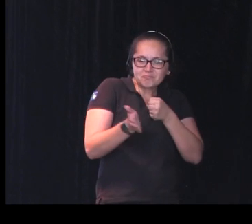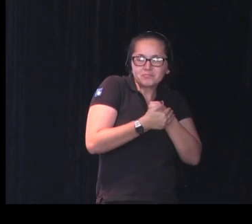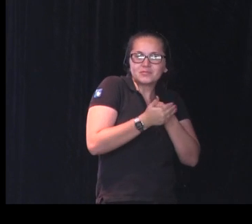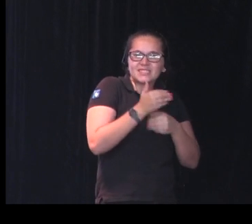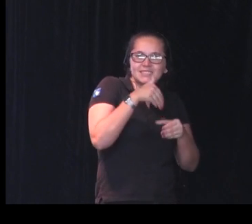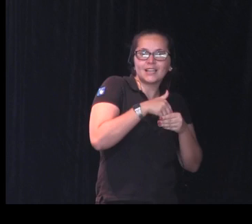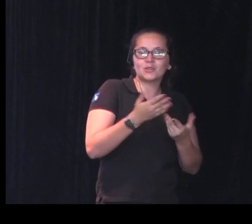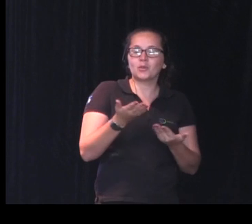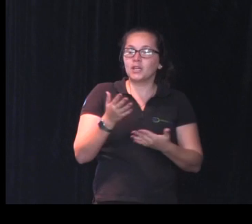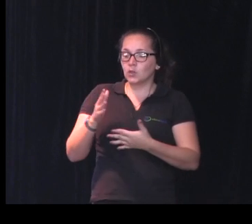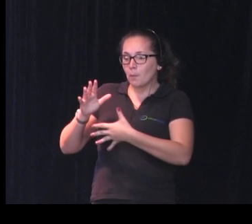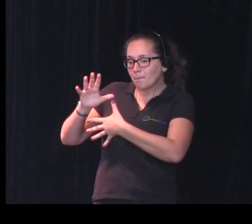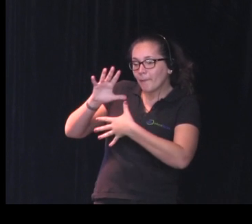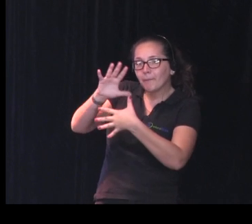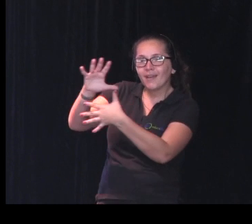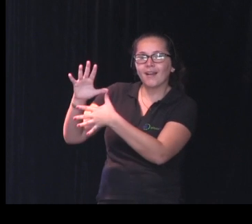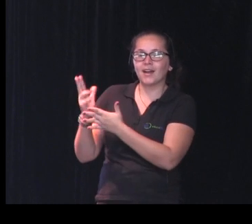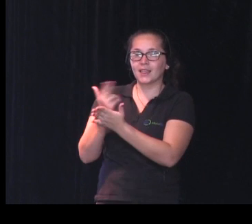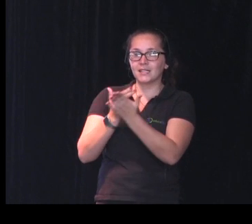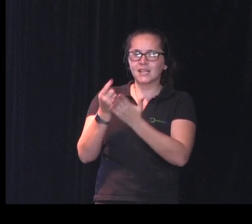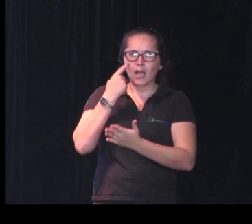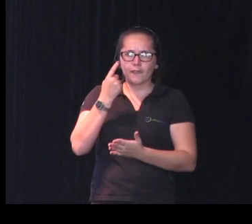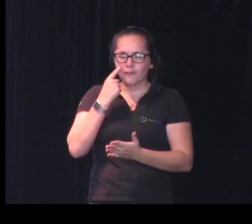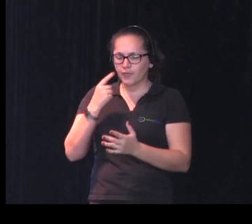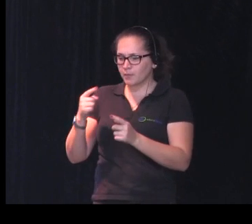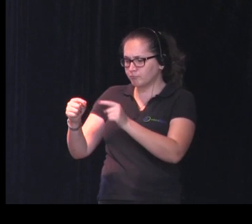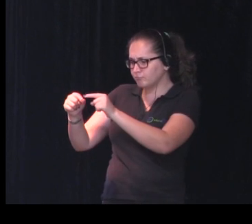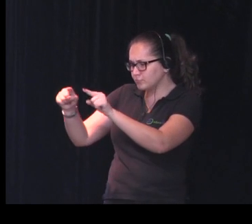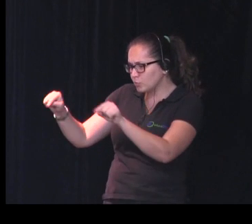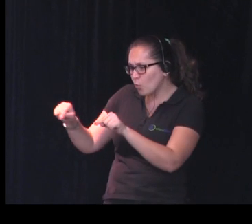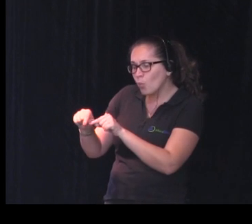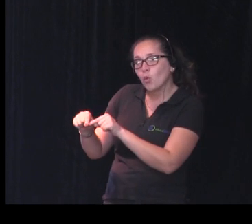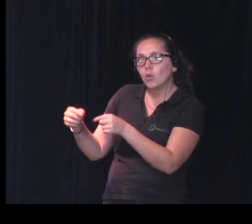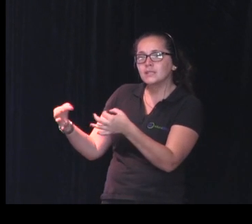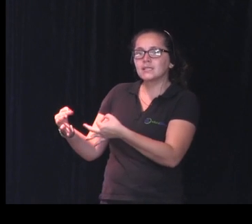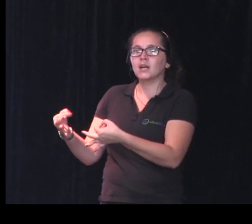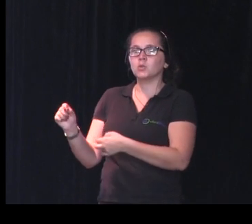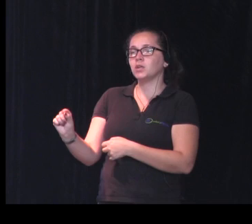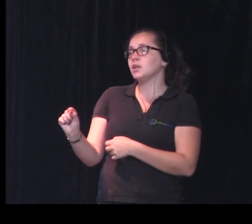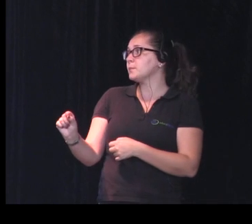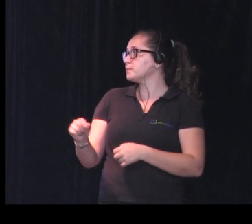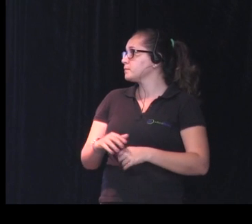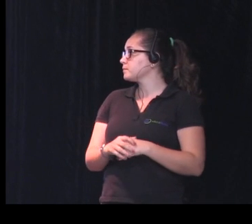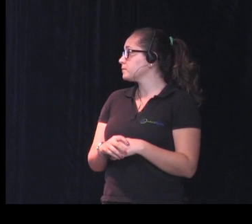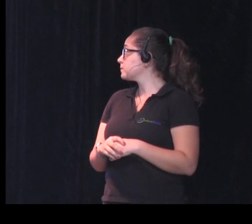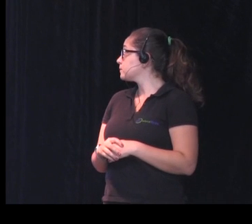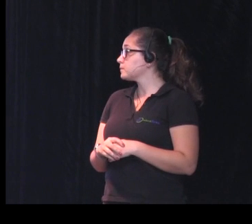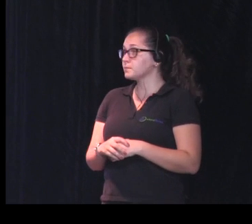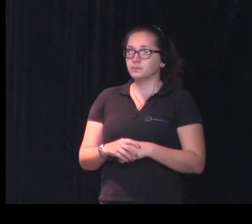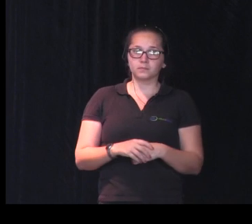maneira escondidas, mapear ou desenhar a posição que